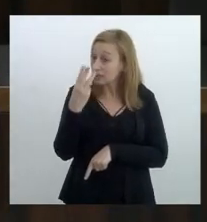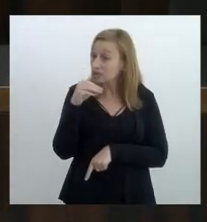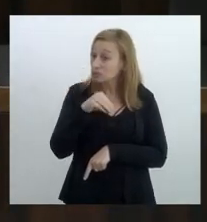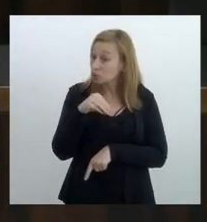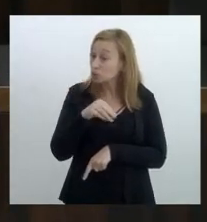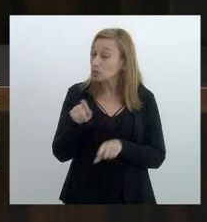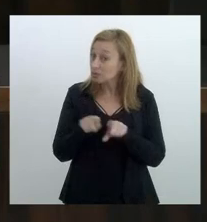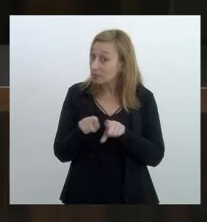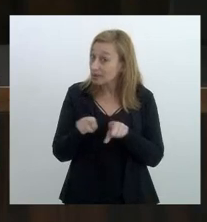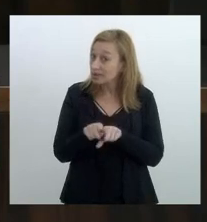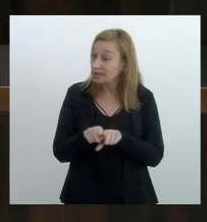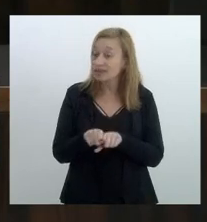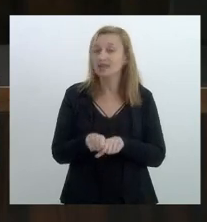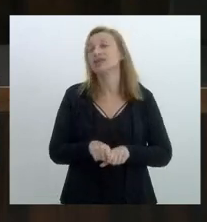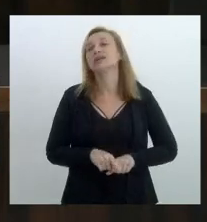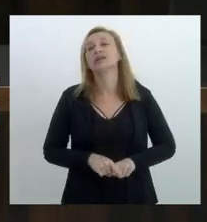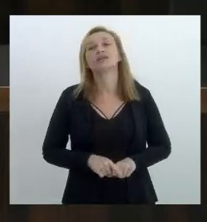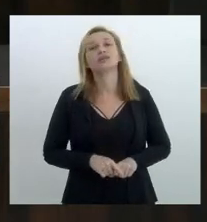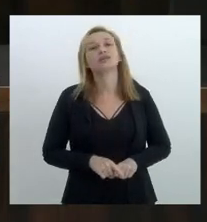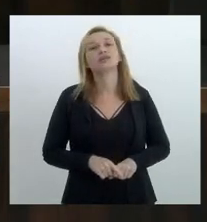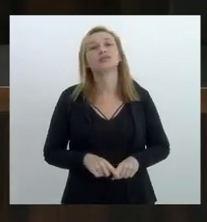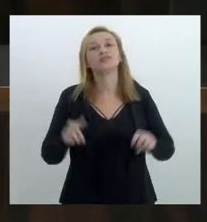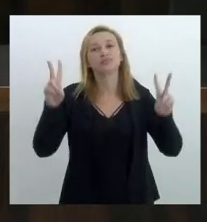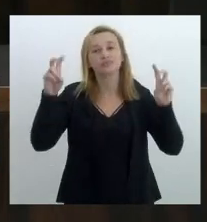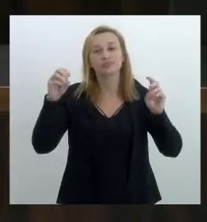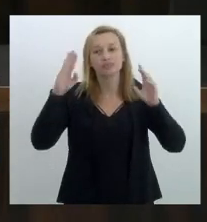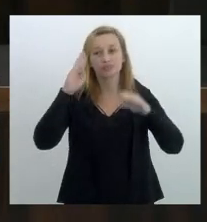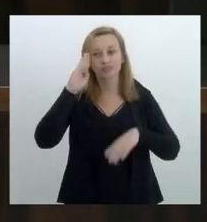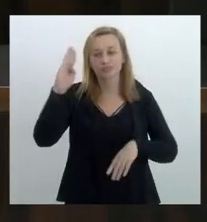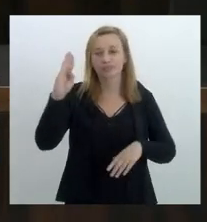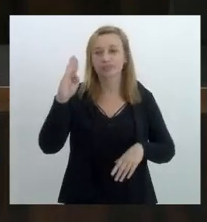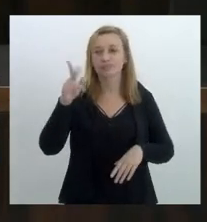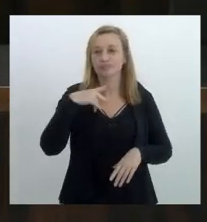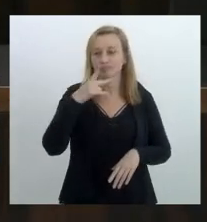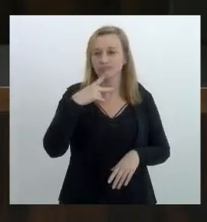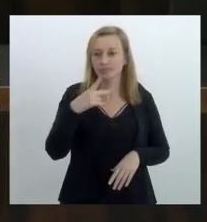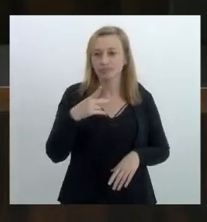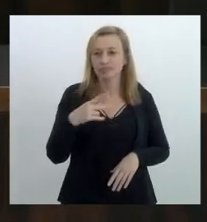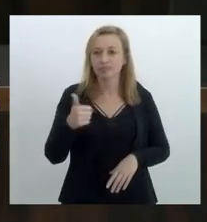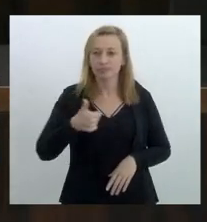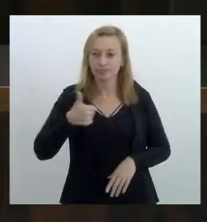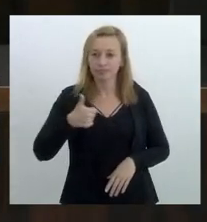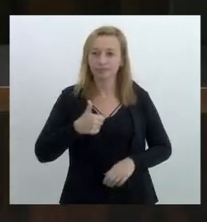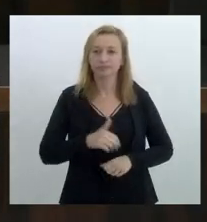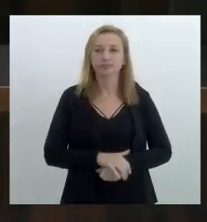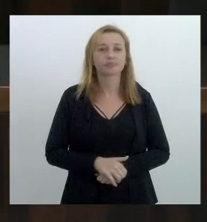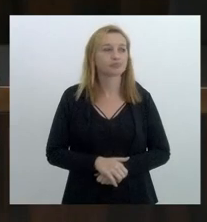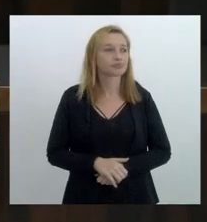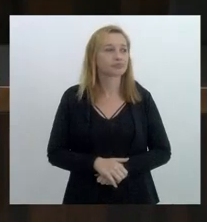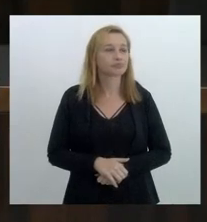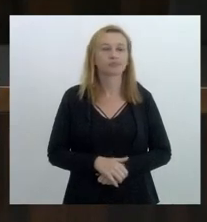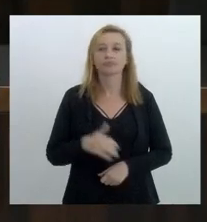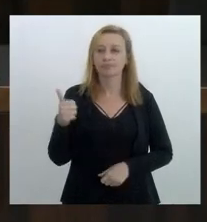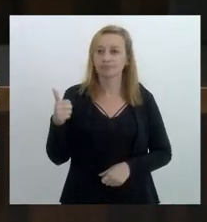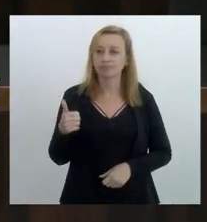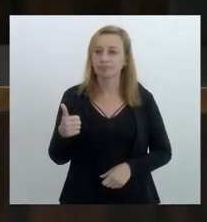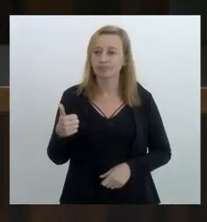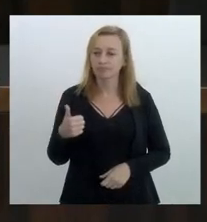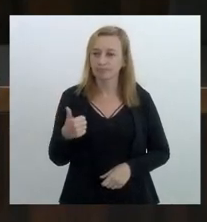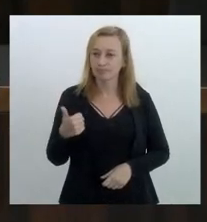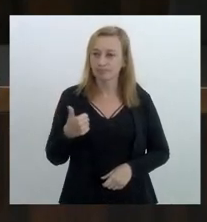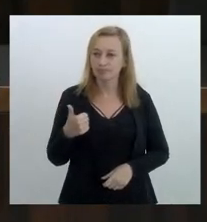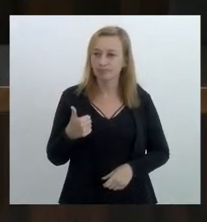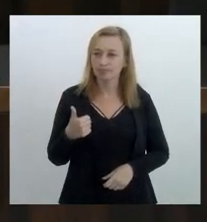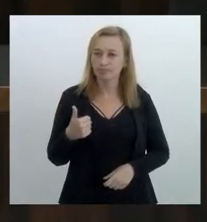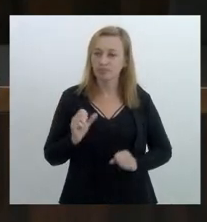3 minutos. As questões centrais levantadas foram as seguintes. Um,